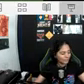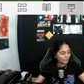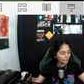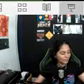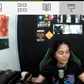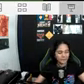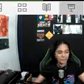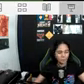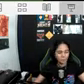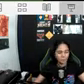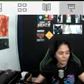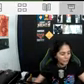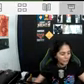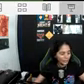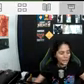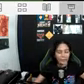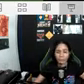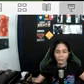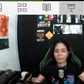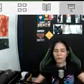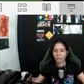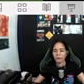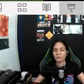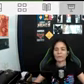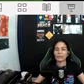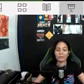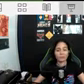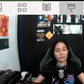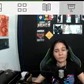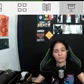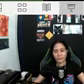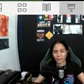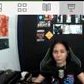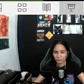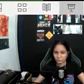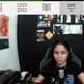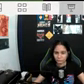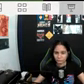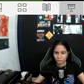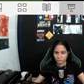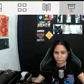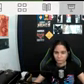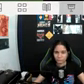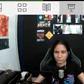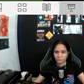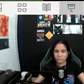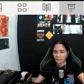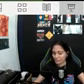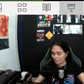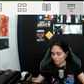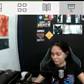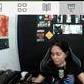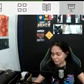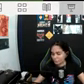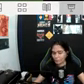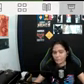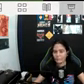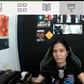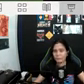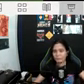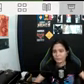fuma ter câncer no pulmão é muito maior do que aquelas pessoas que não fumam. Mas